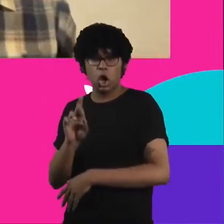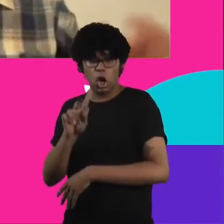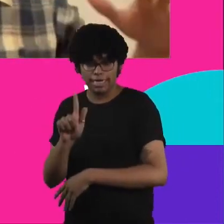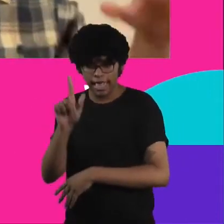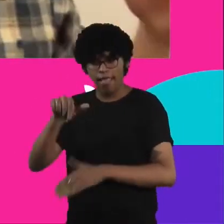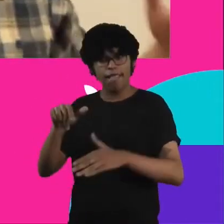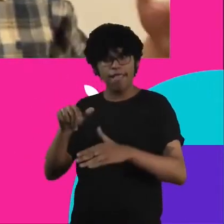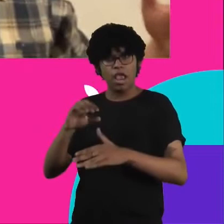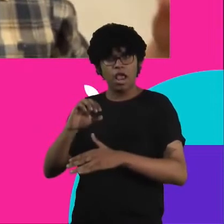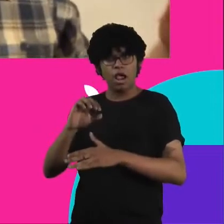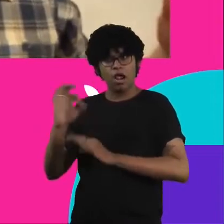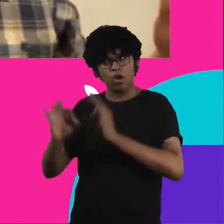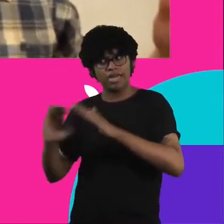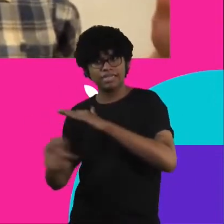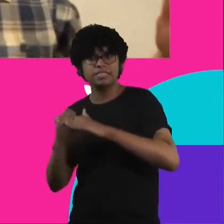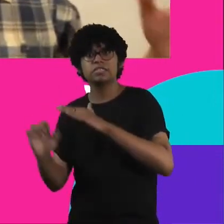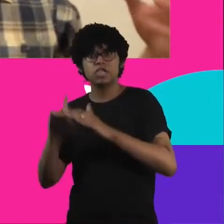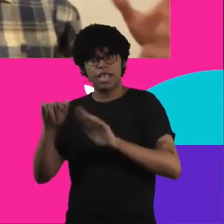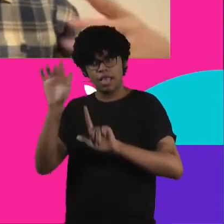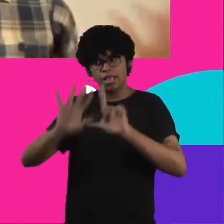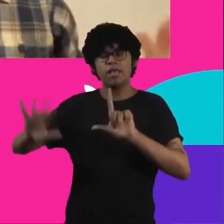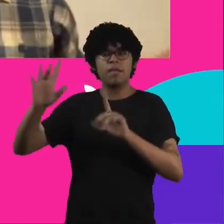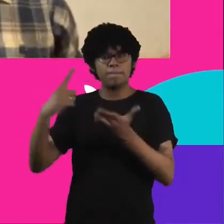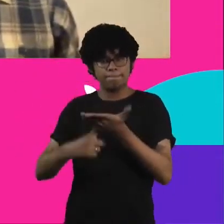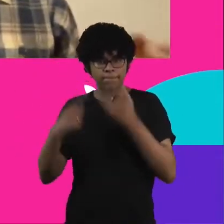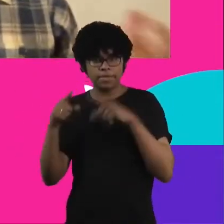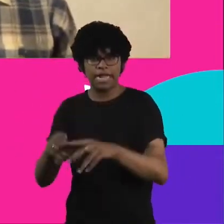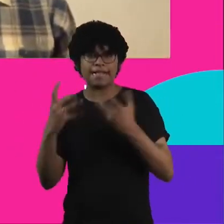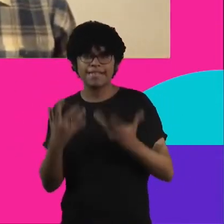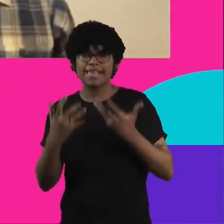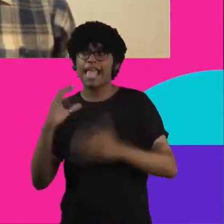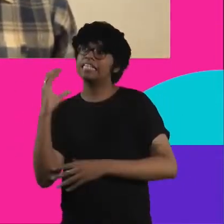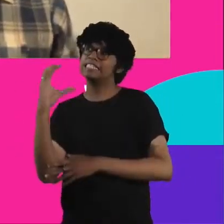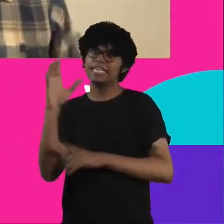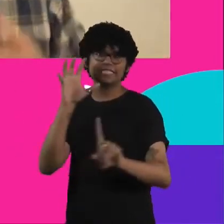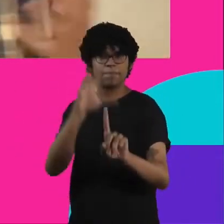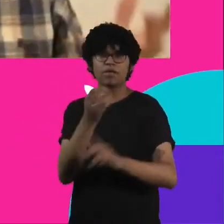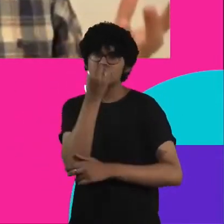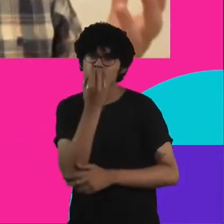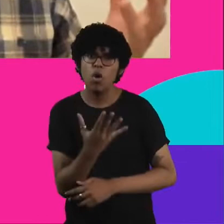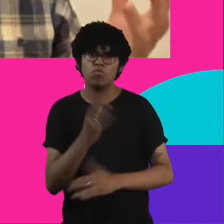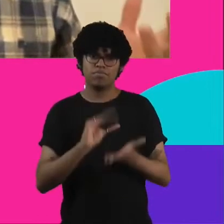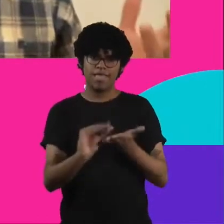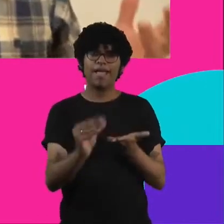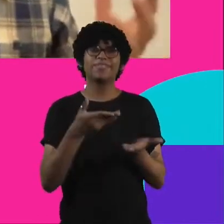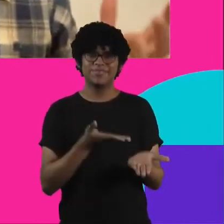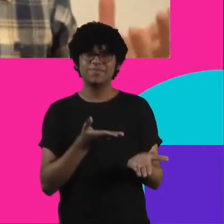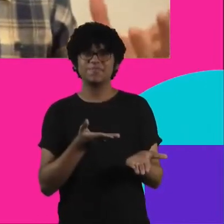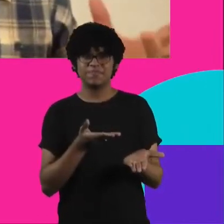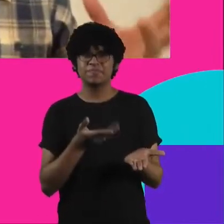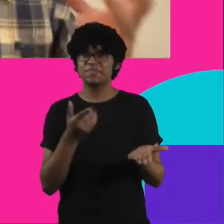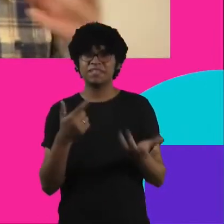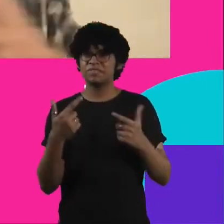a Data.org é uma nova organização para plataformas, para parcerias, para pessoas que querem fazer ciência